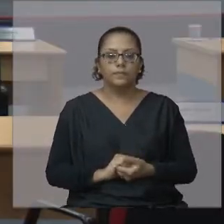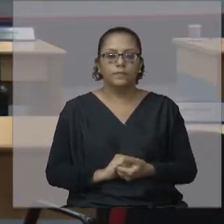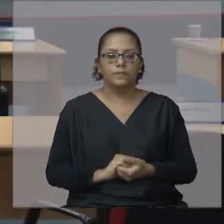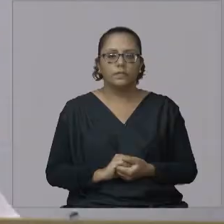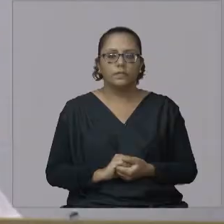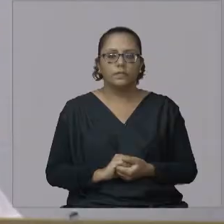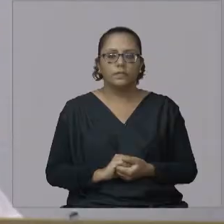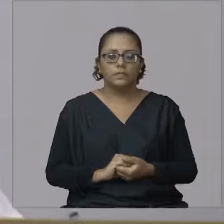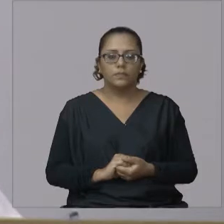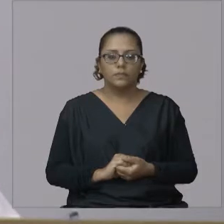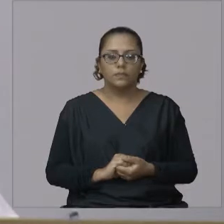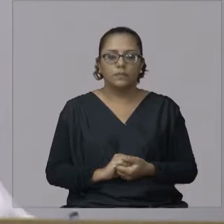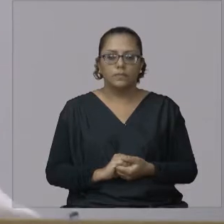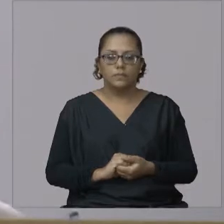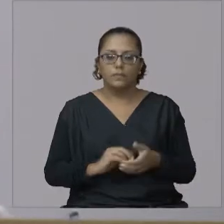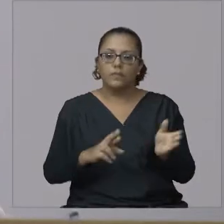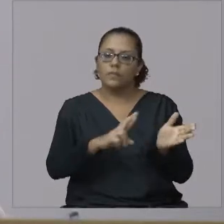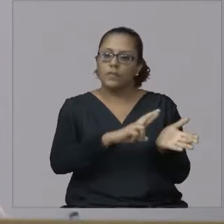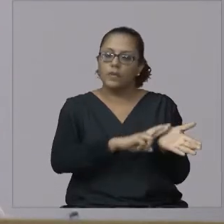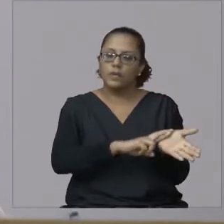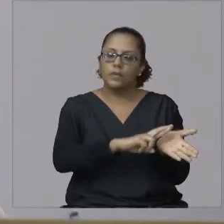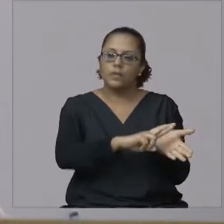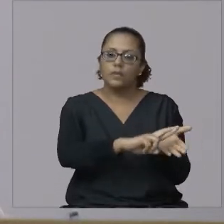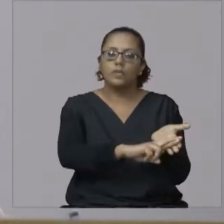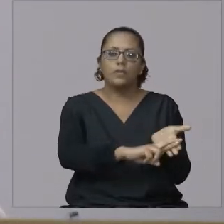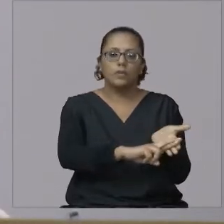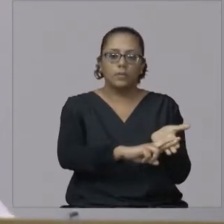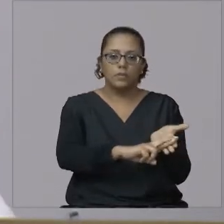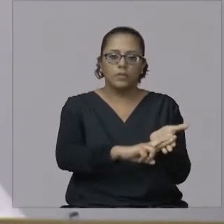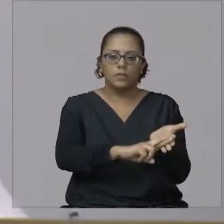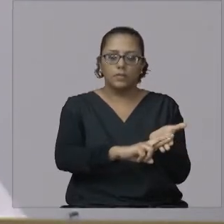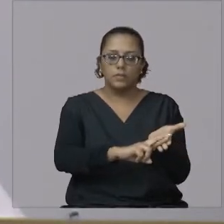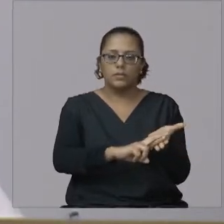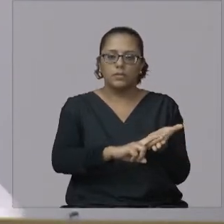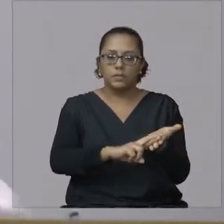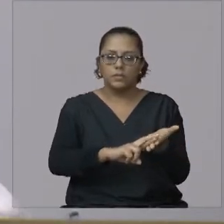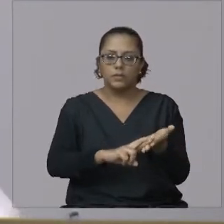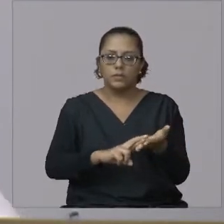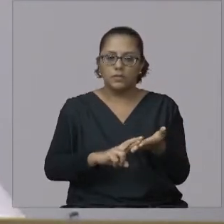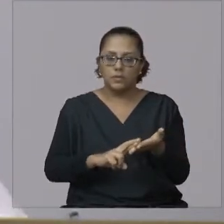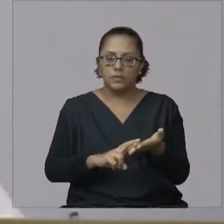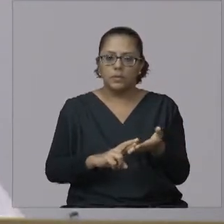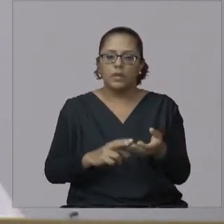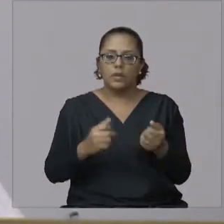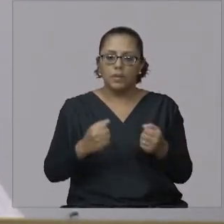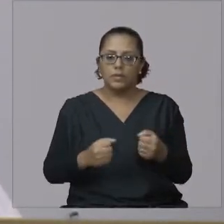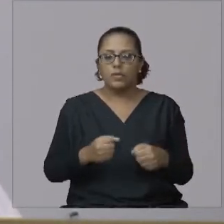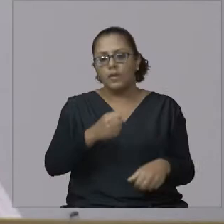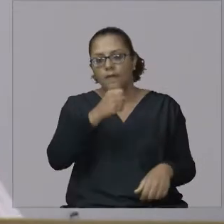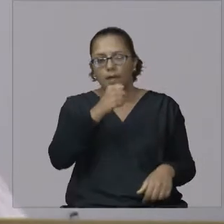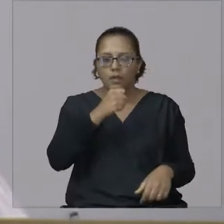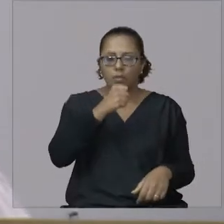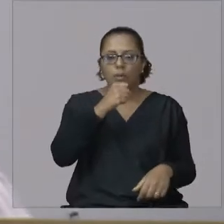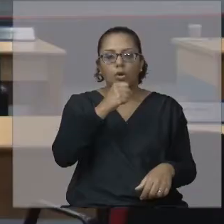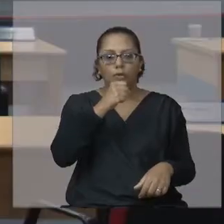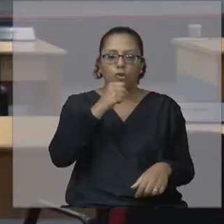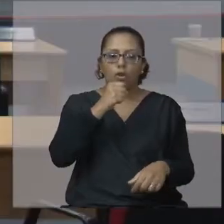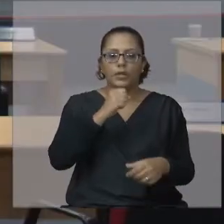Esse registro informa os senhores vereadores que esse registro pode ser feito através dos microfones.